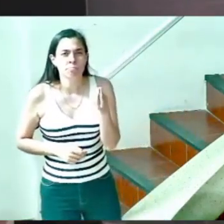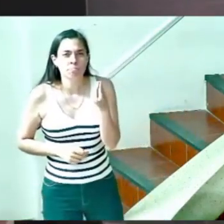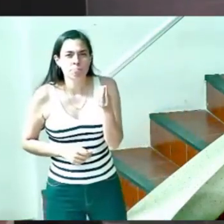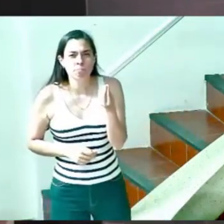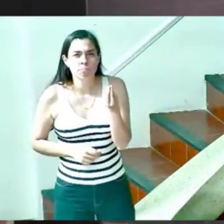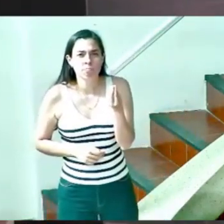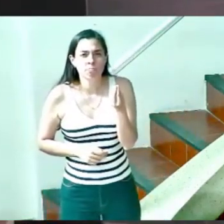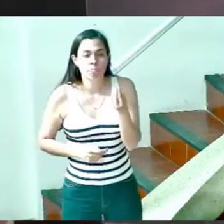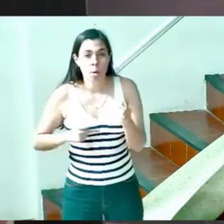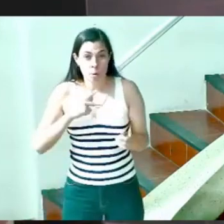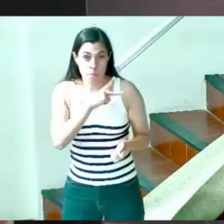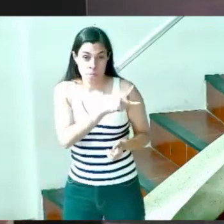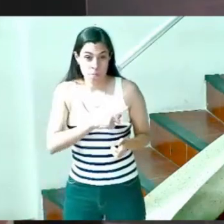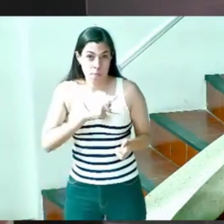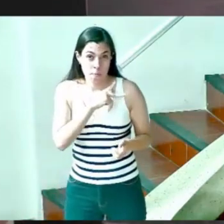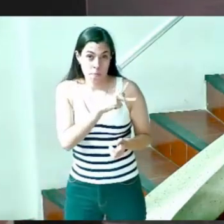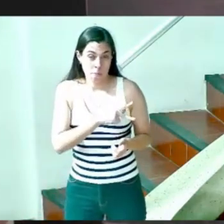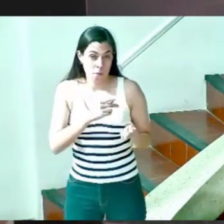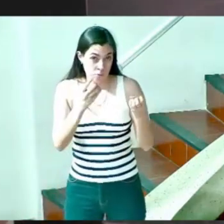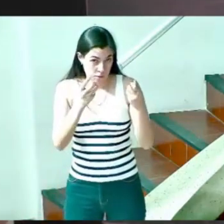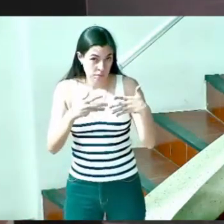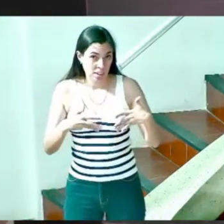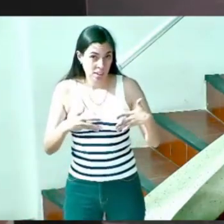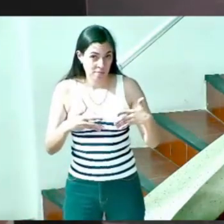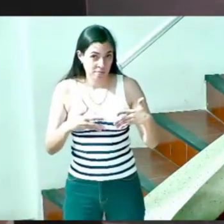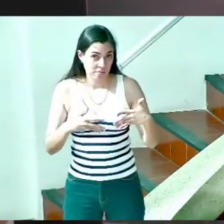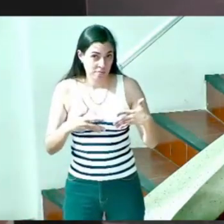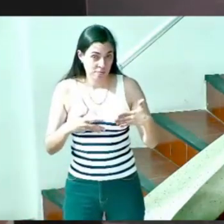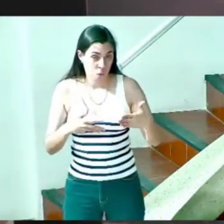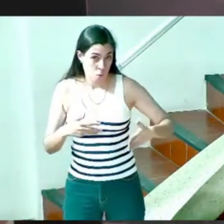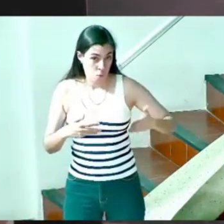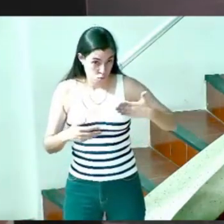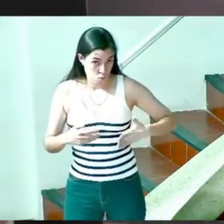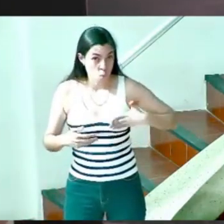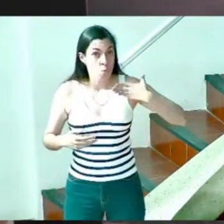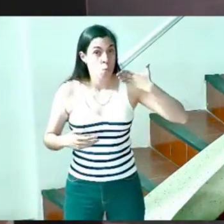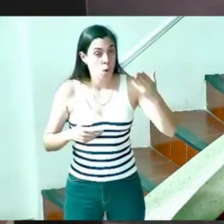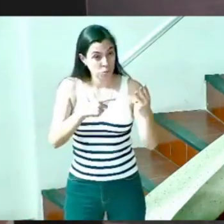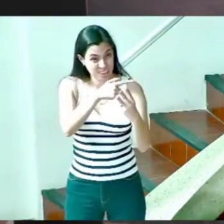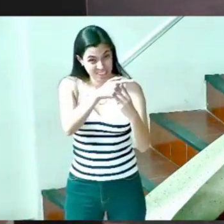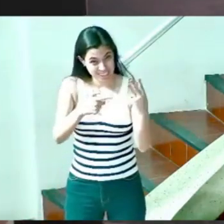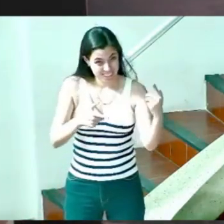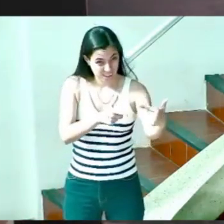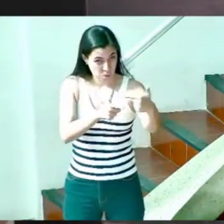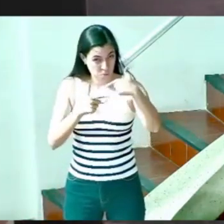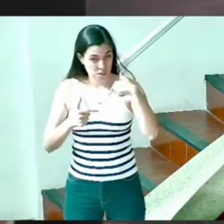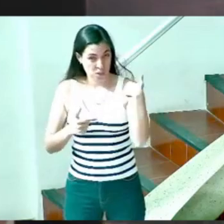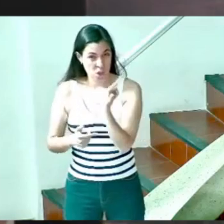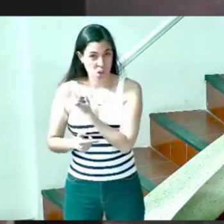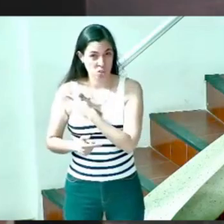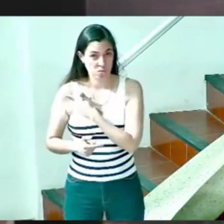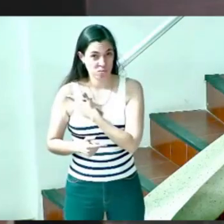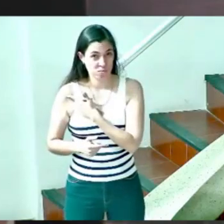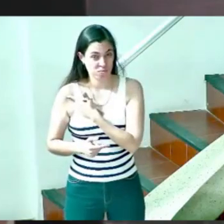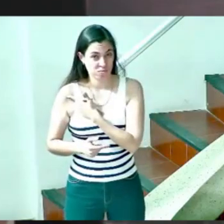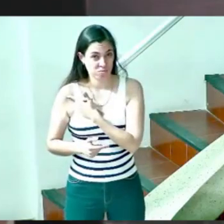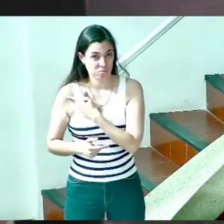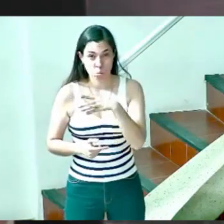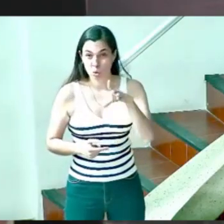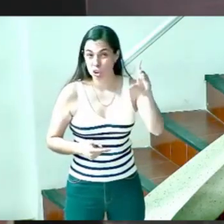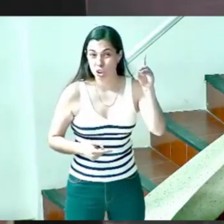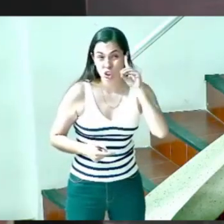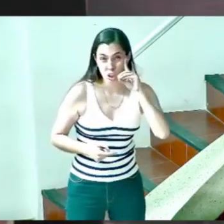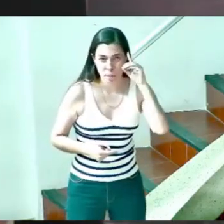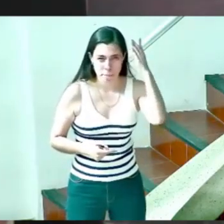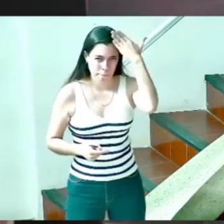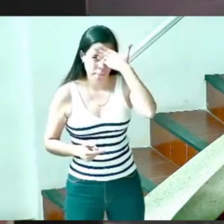Paulo chama isso de o dia do mal. O dia do mal. E é necessariamente